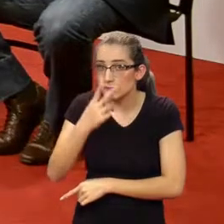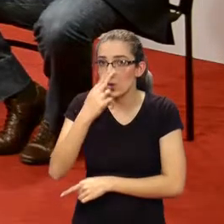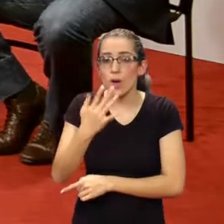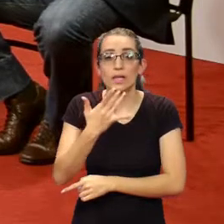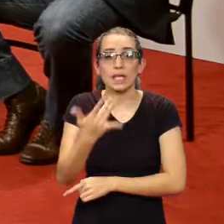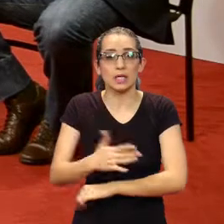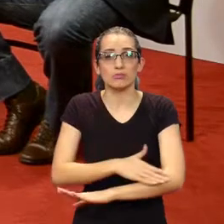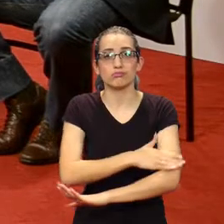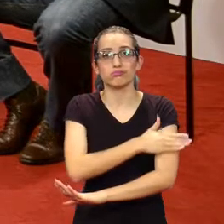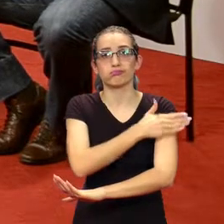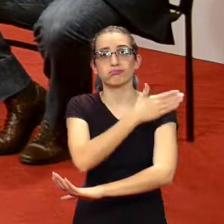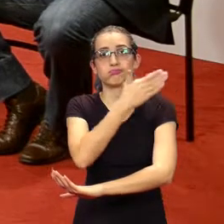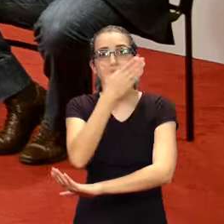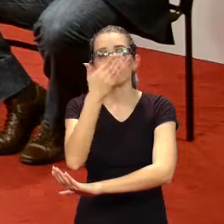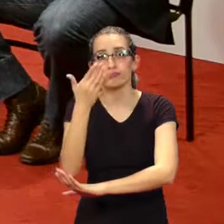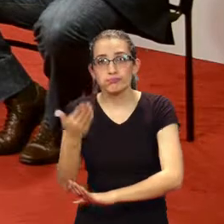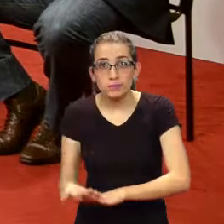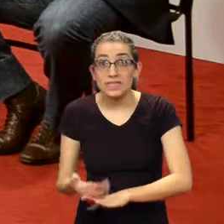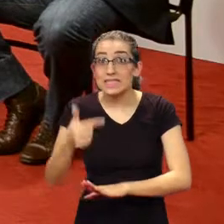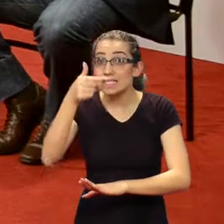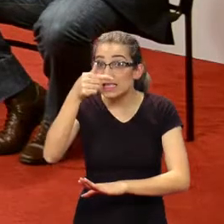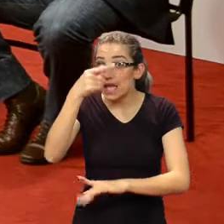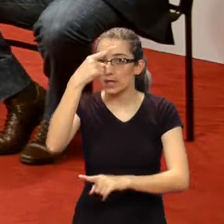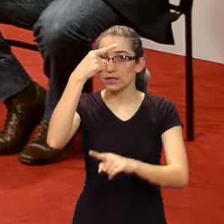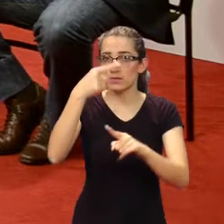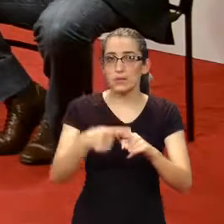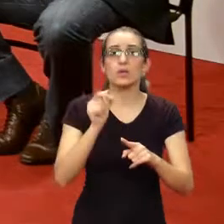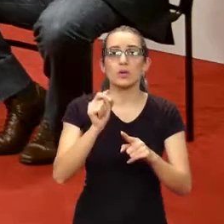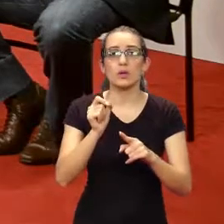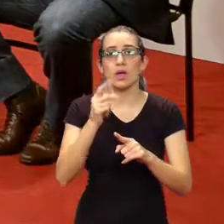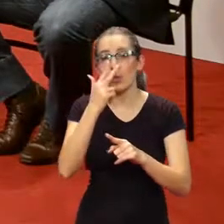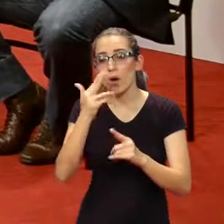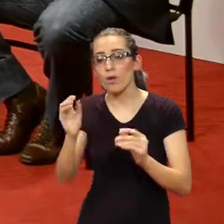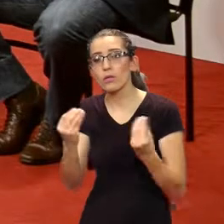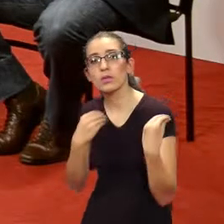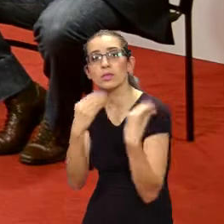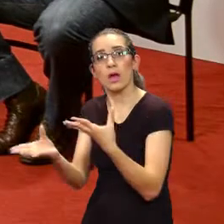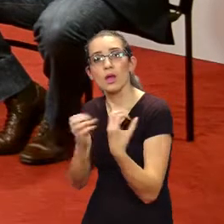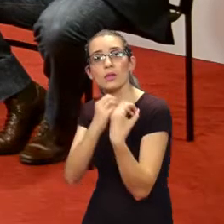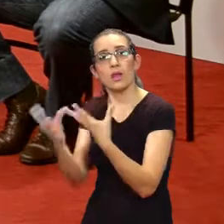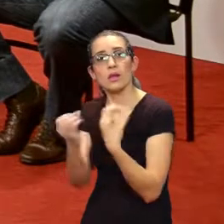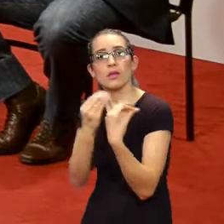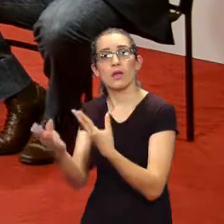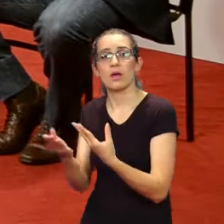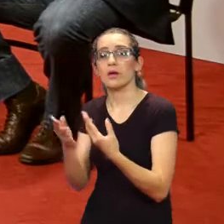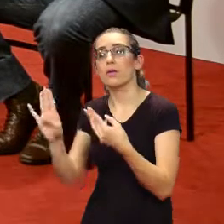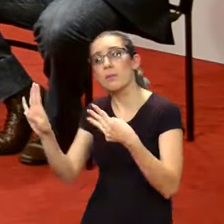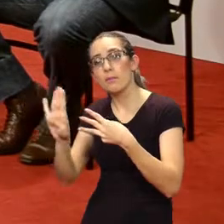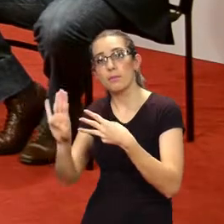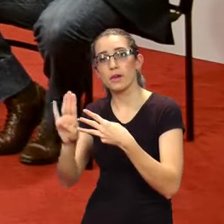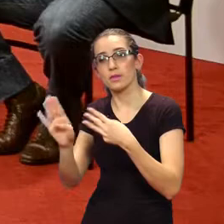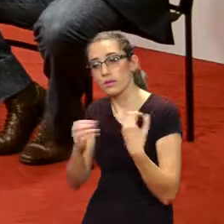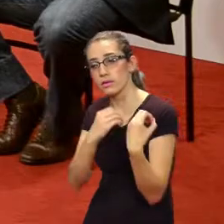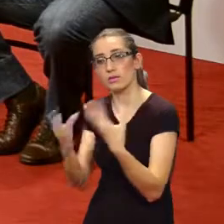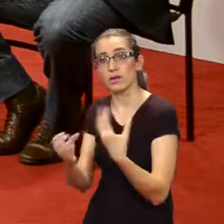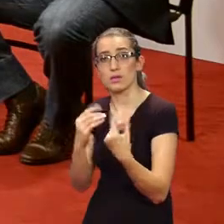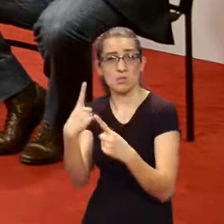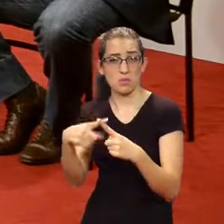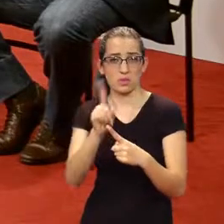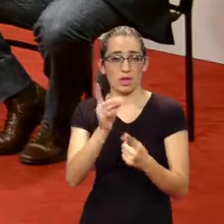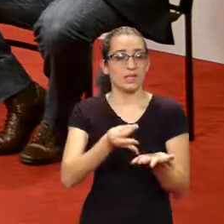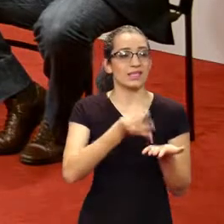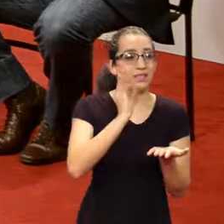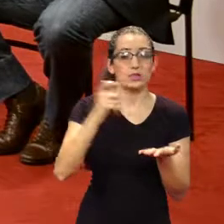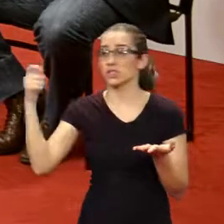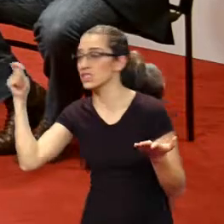uma tarde inteira de atividade. Durante 7 vezes ele alimentou aquela bactéria que estava lá. E ele não